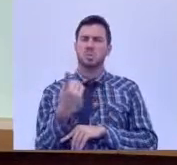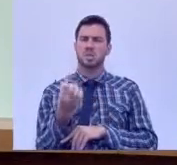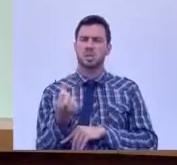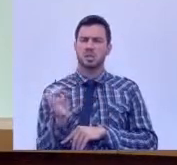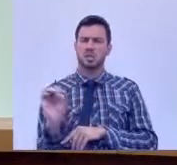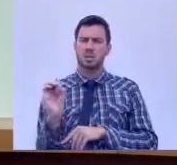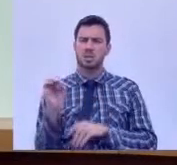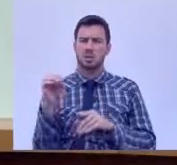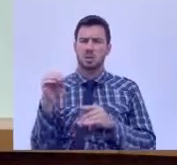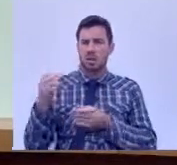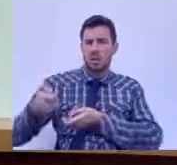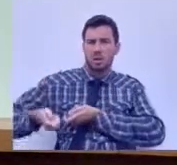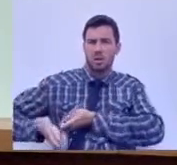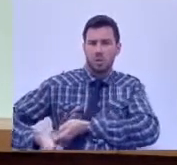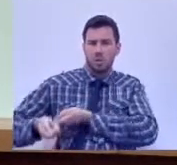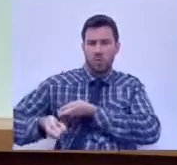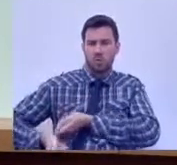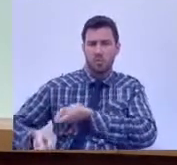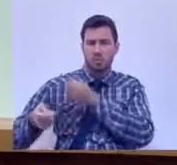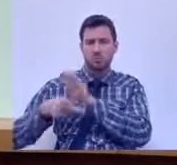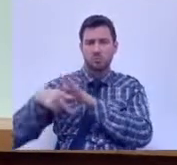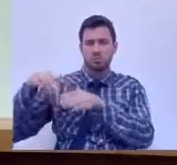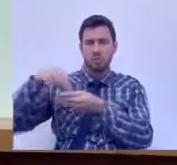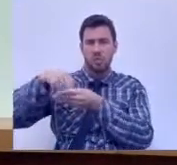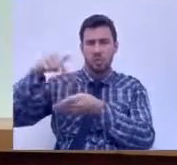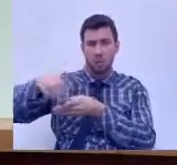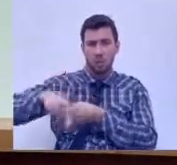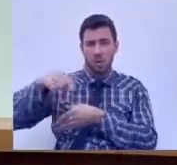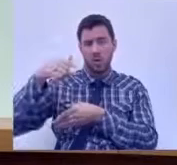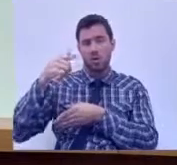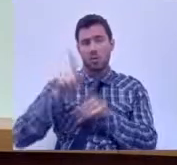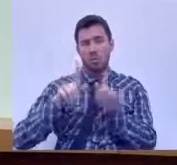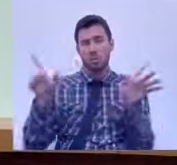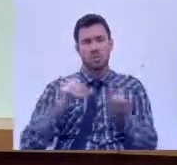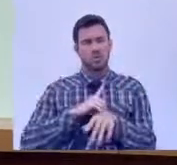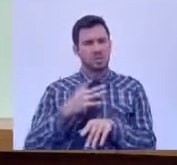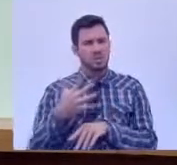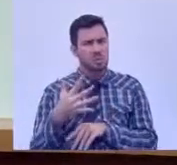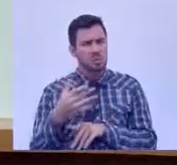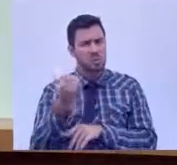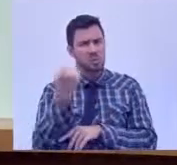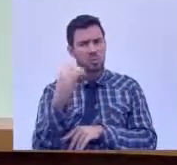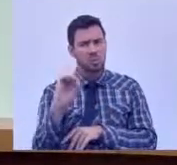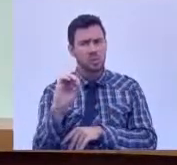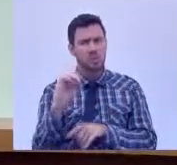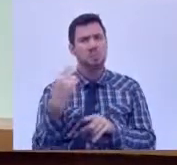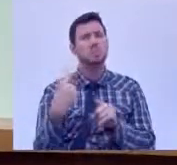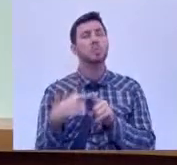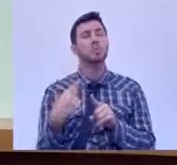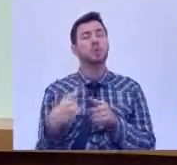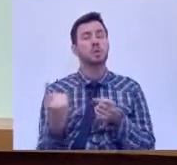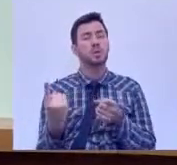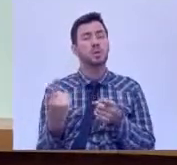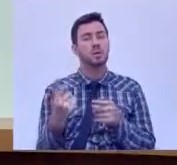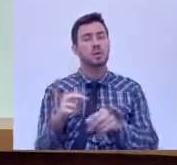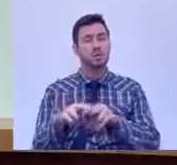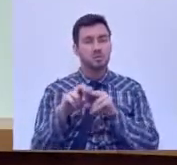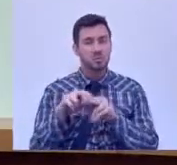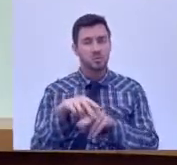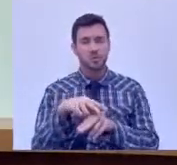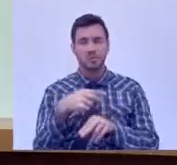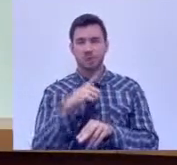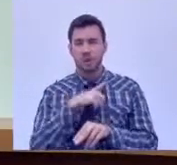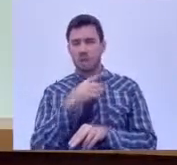de Guarulhos e estamos só com em torno de 80. Sabe por quê? Tem pessoas que não têm capacidade